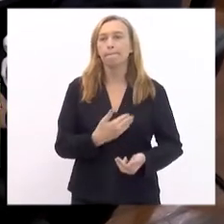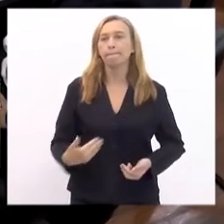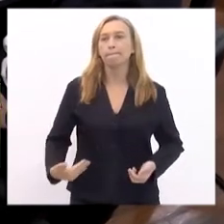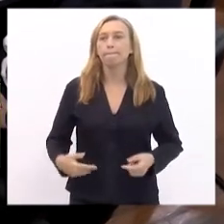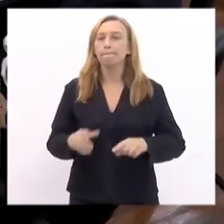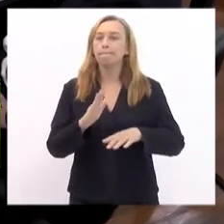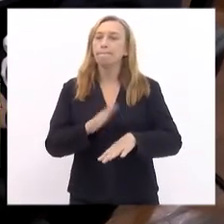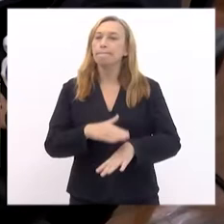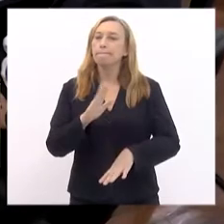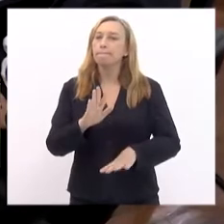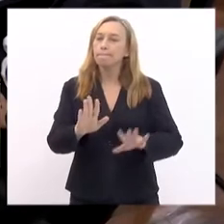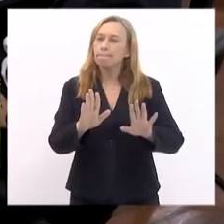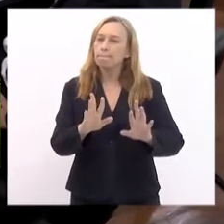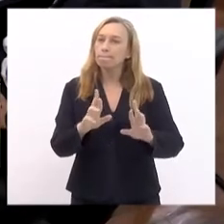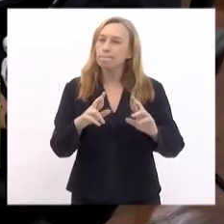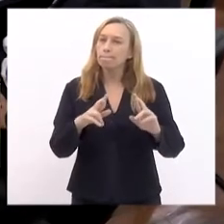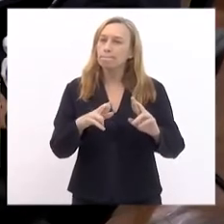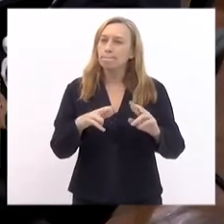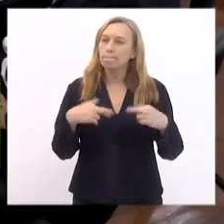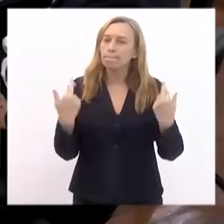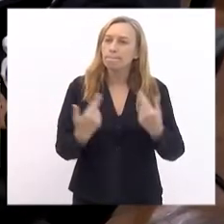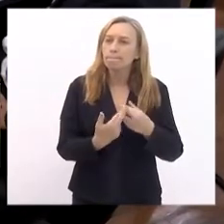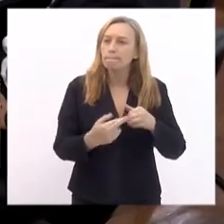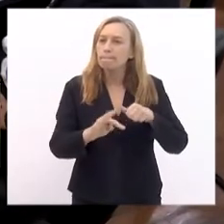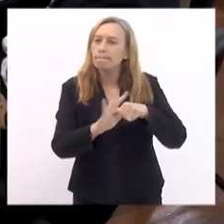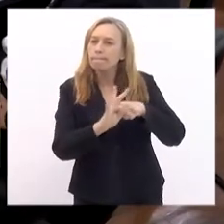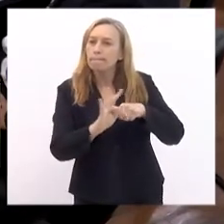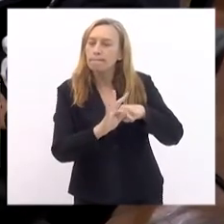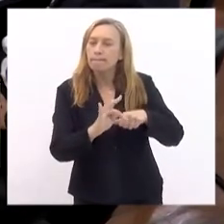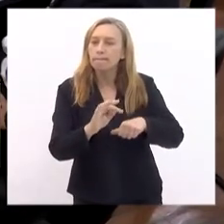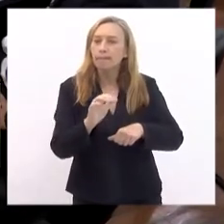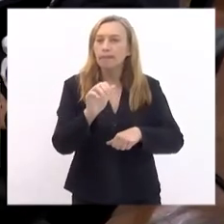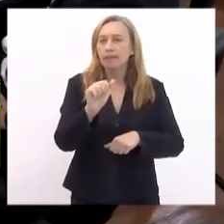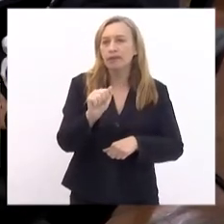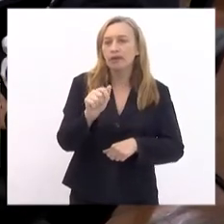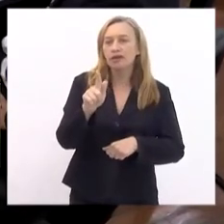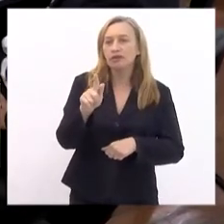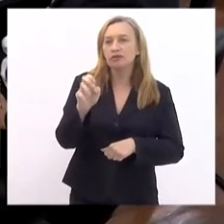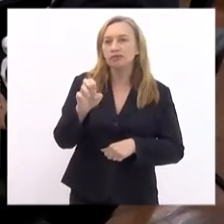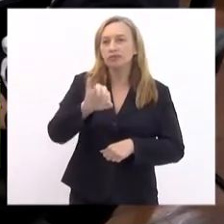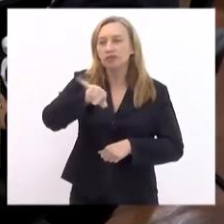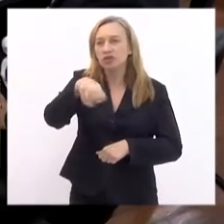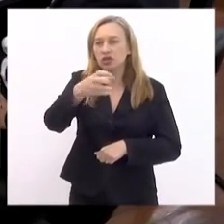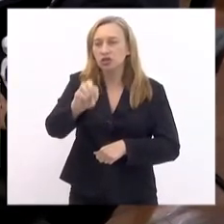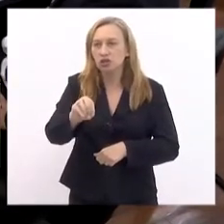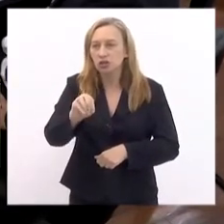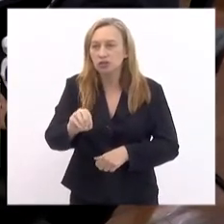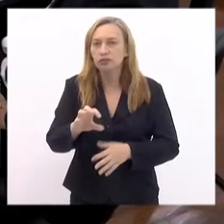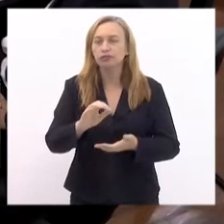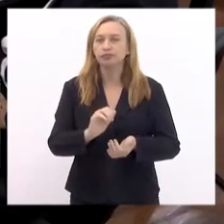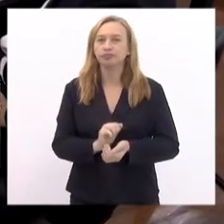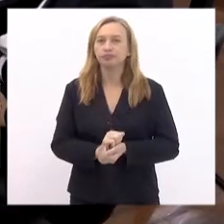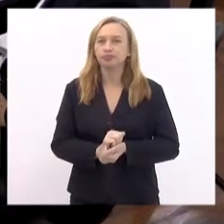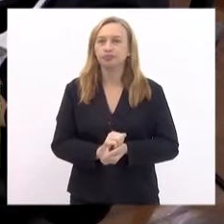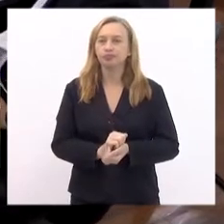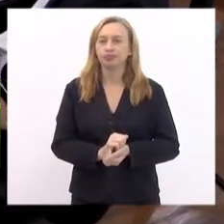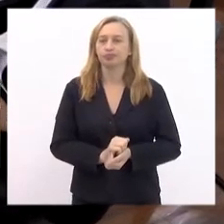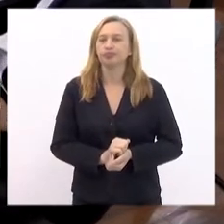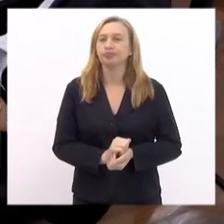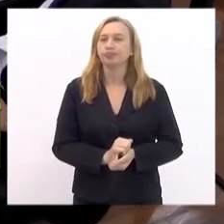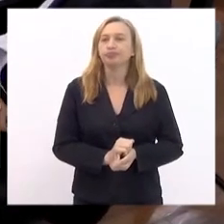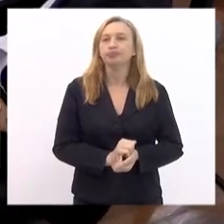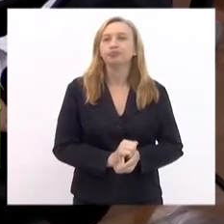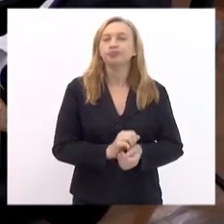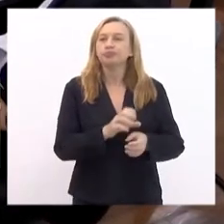mas uma reunião com um perfil mais técnico na AgeRio, levando representação do Conselho Estadual de